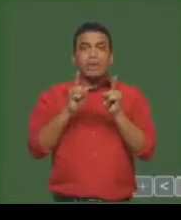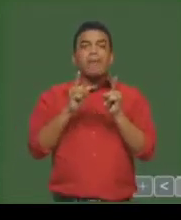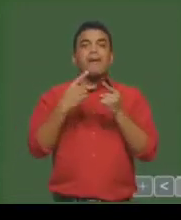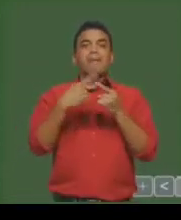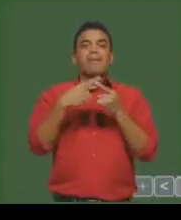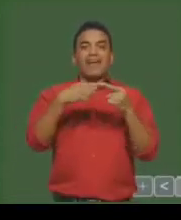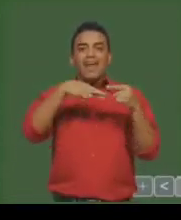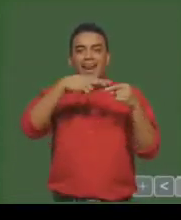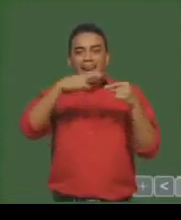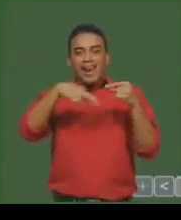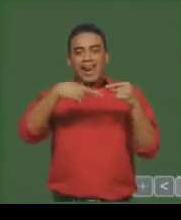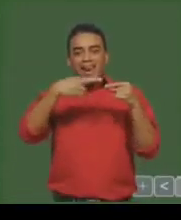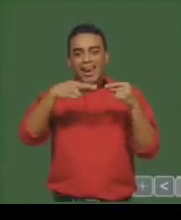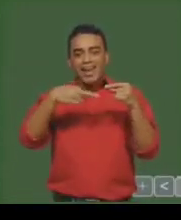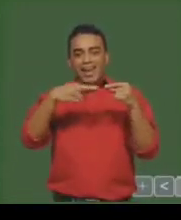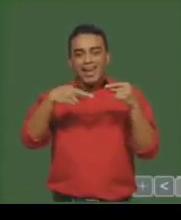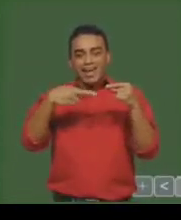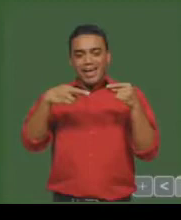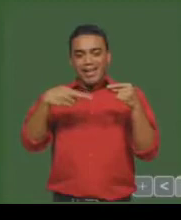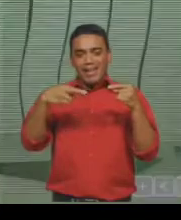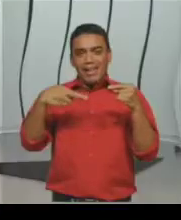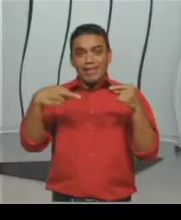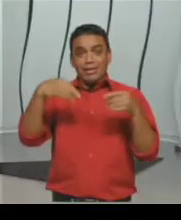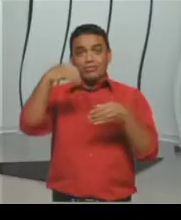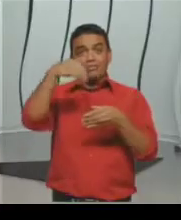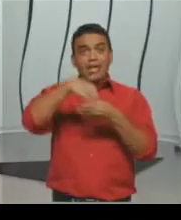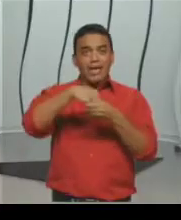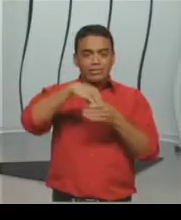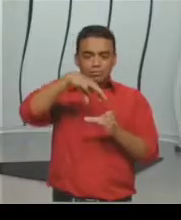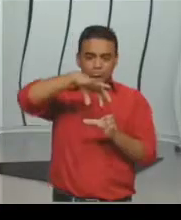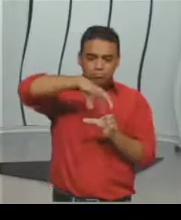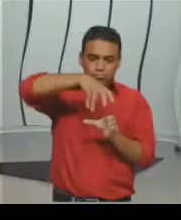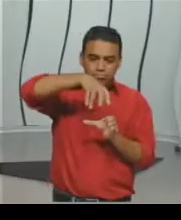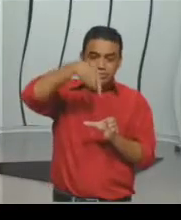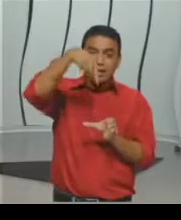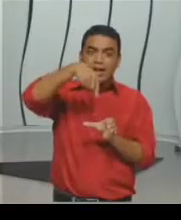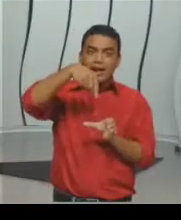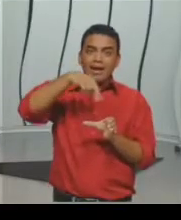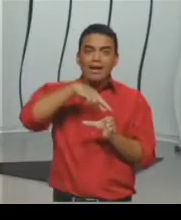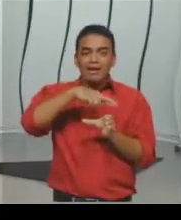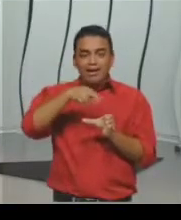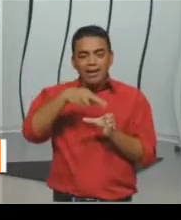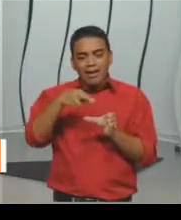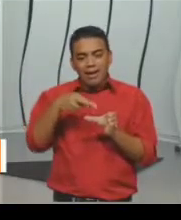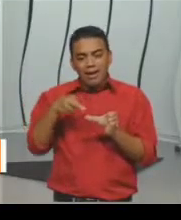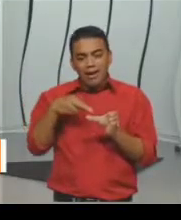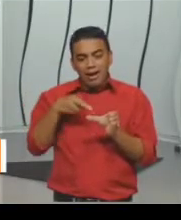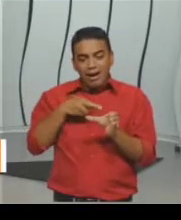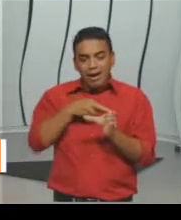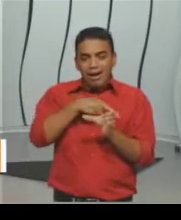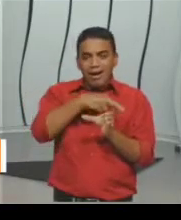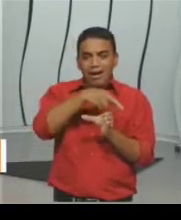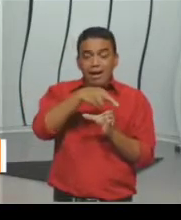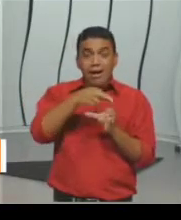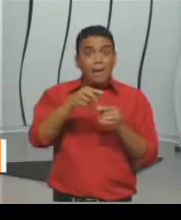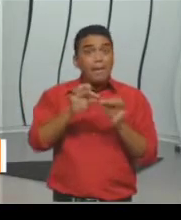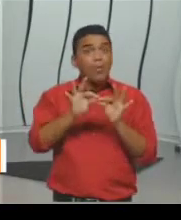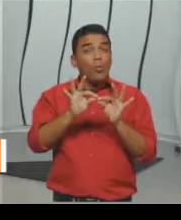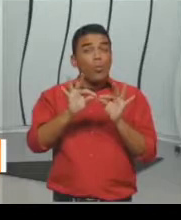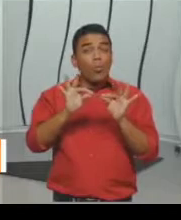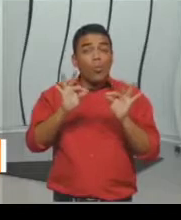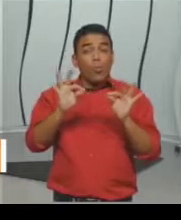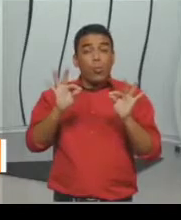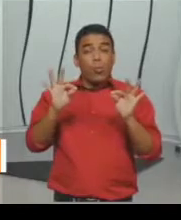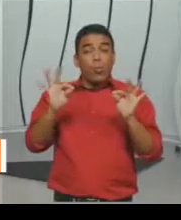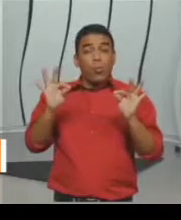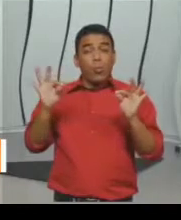interessante esse fio ser tão comprido lá dentro da resistência do seu chuveiro? Porque quanto mais comprido esse fio, mais